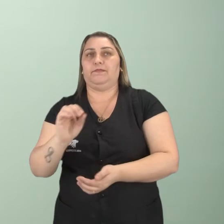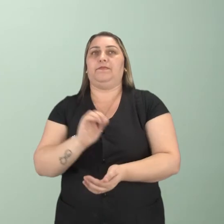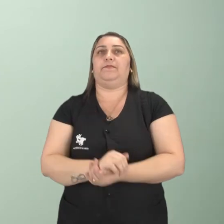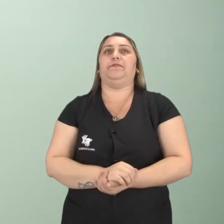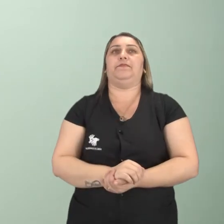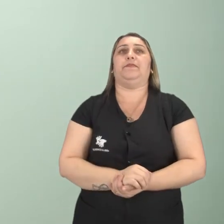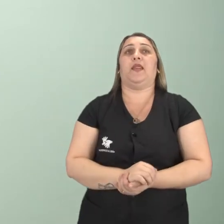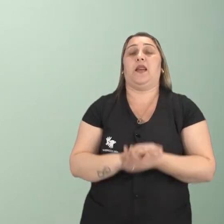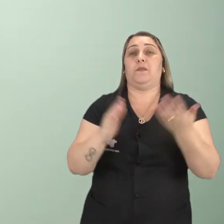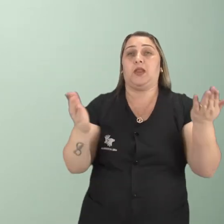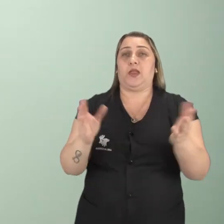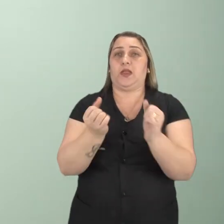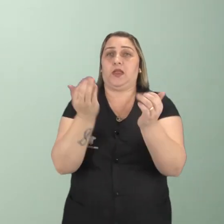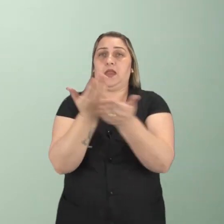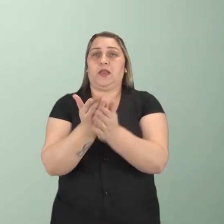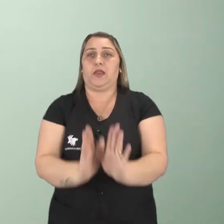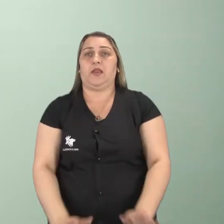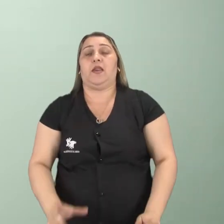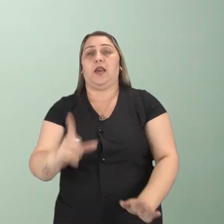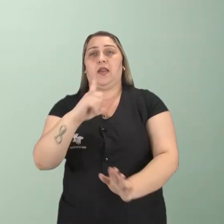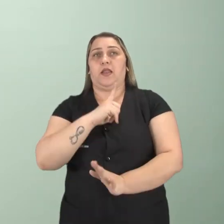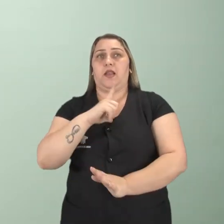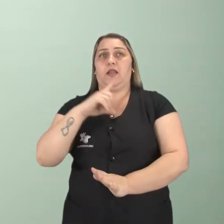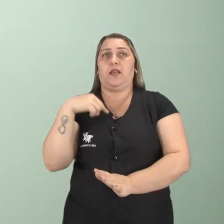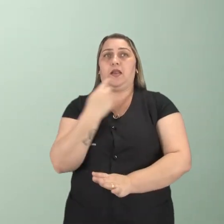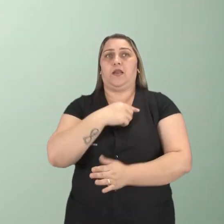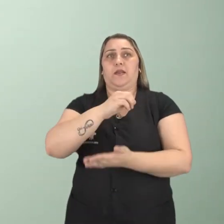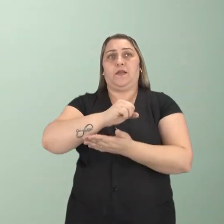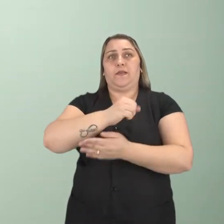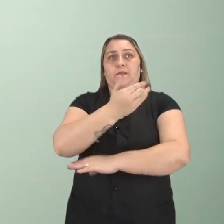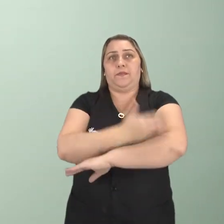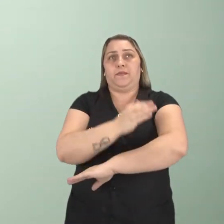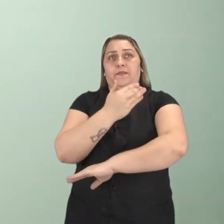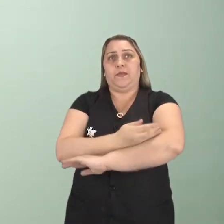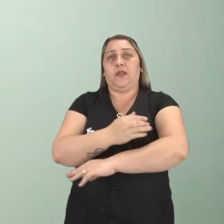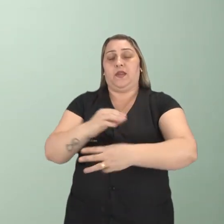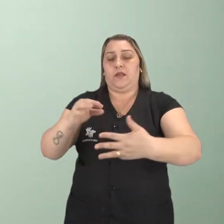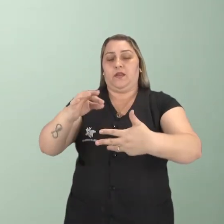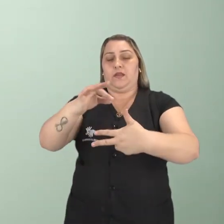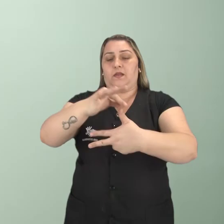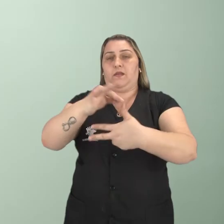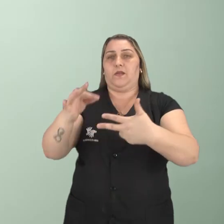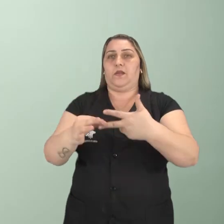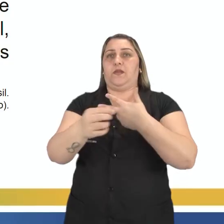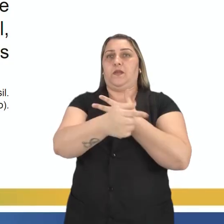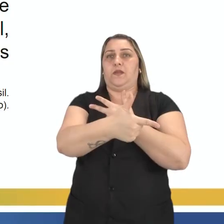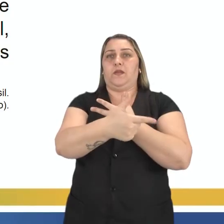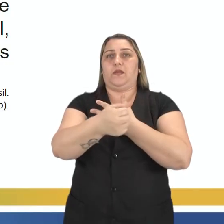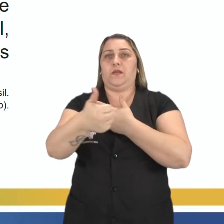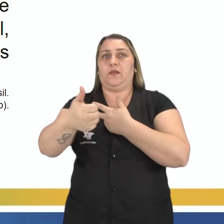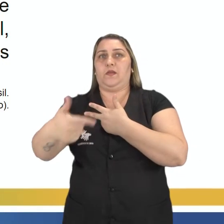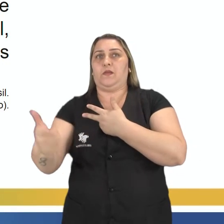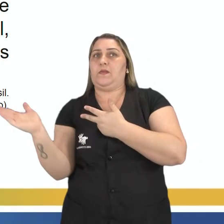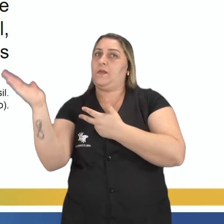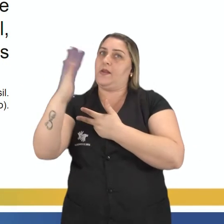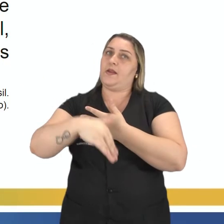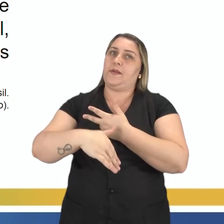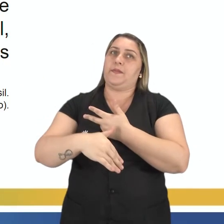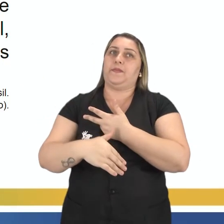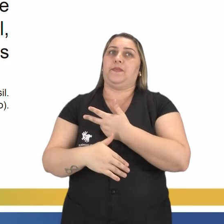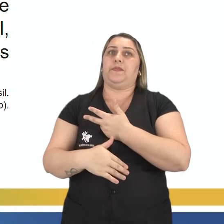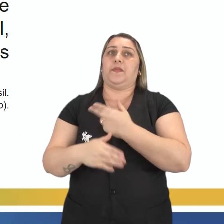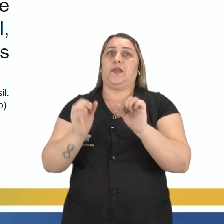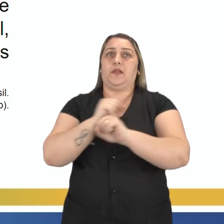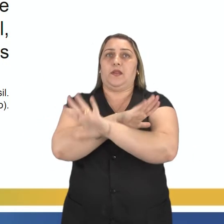reino. E para terminar, temos o nosso Exercitando, uma questão do Enem de 2012. Vamos lá?